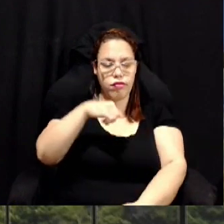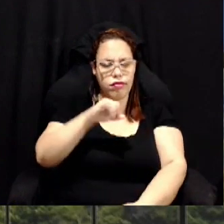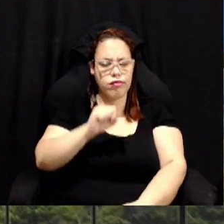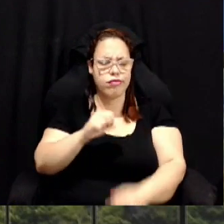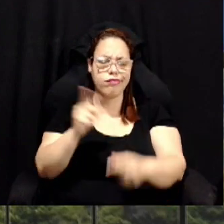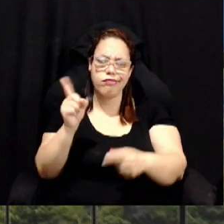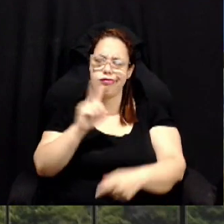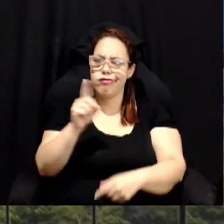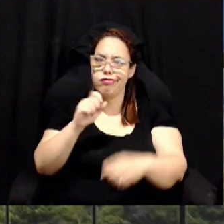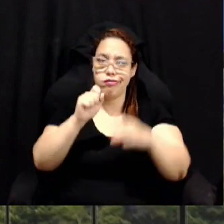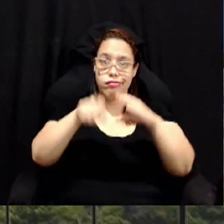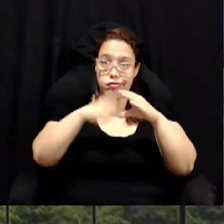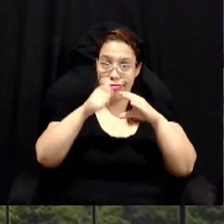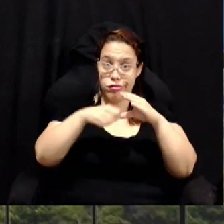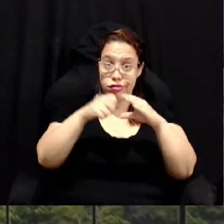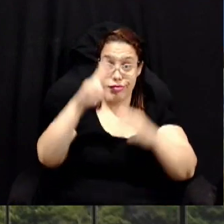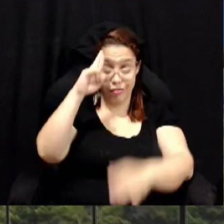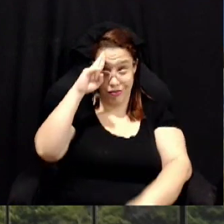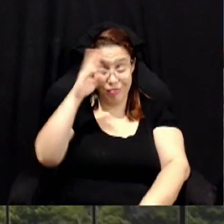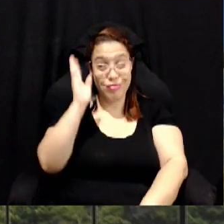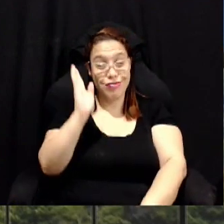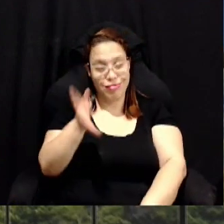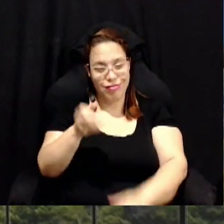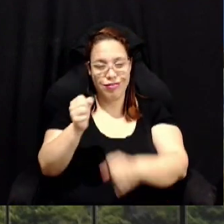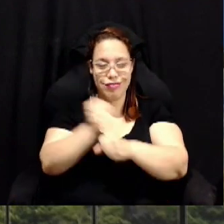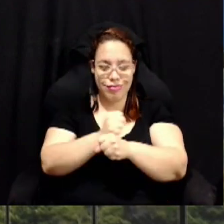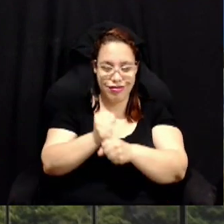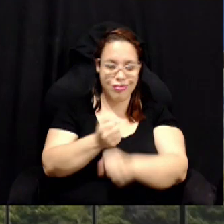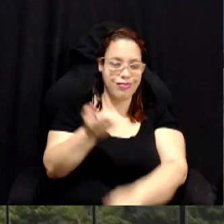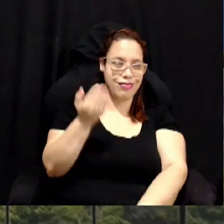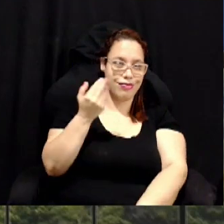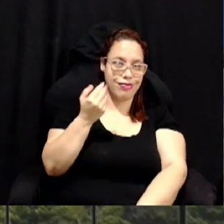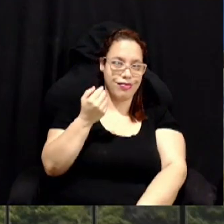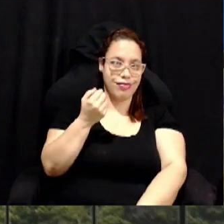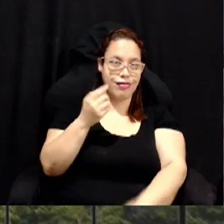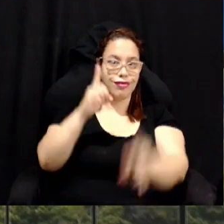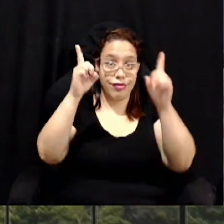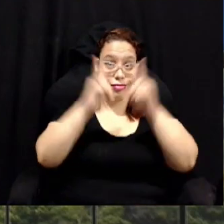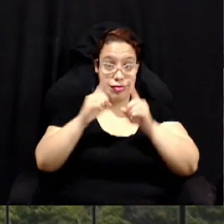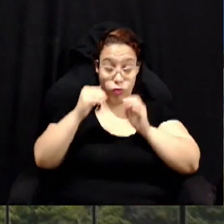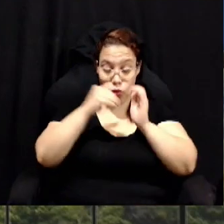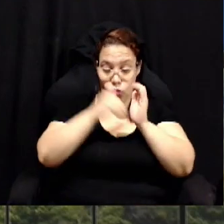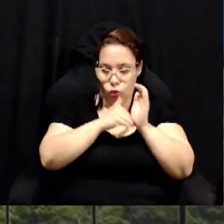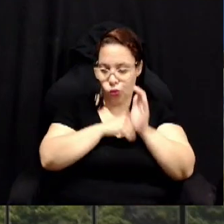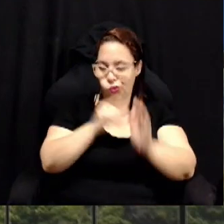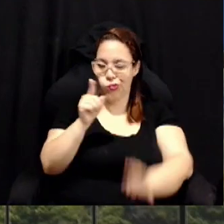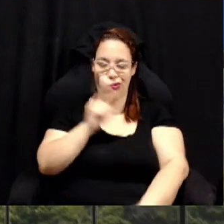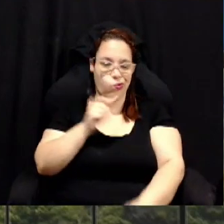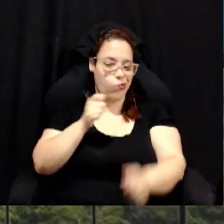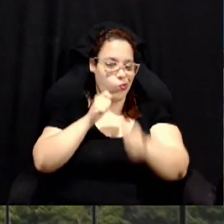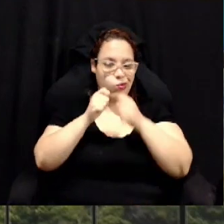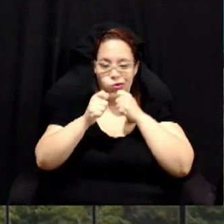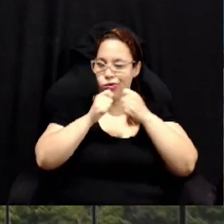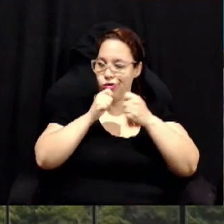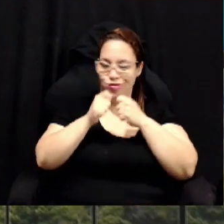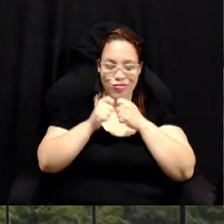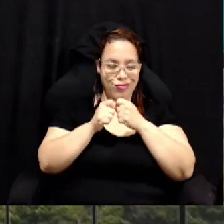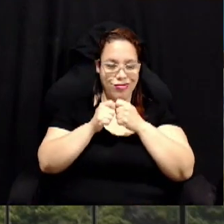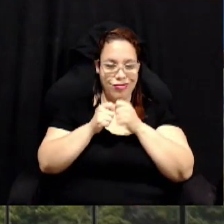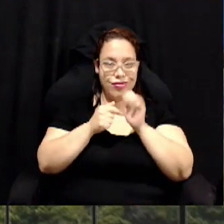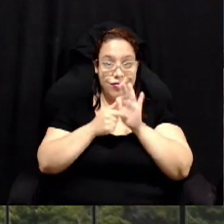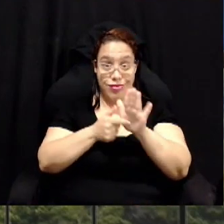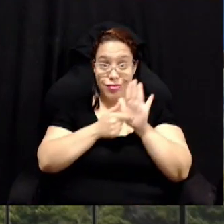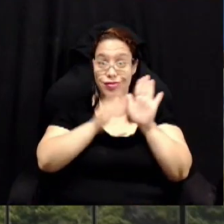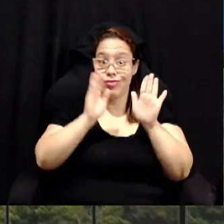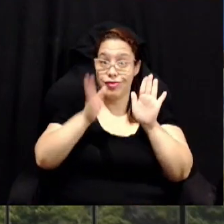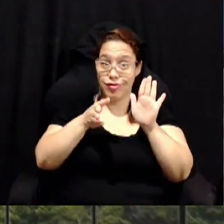Câmara, que a senhora participou no ano passado, sobre deficiências ocultas, não viu uma reportagem que nós exibimos já sobre o livro